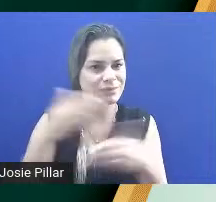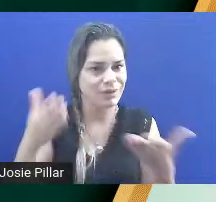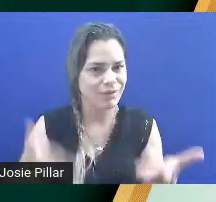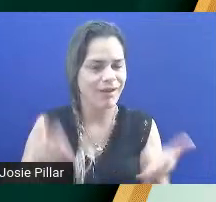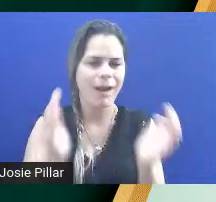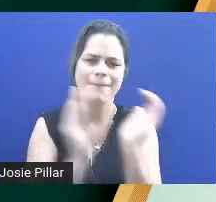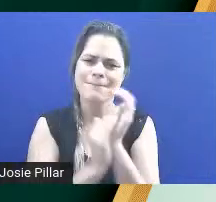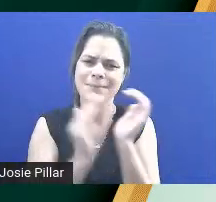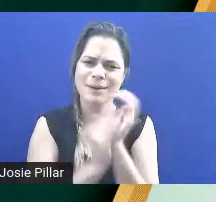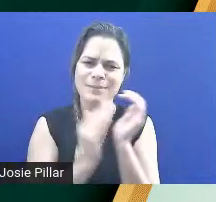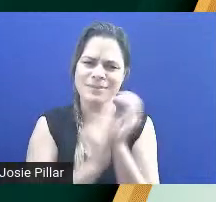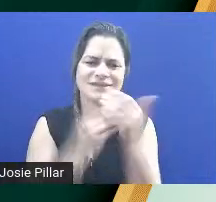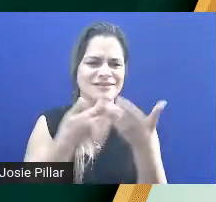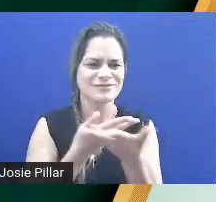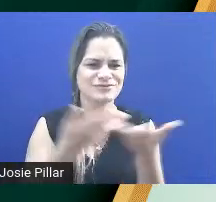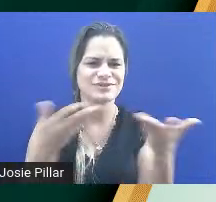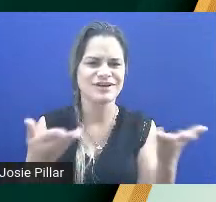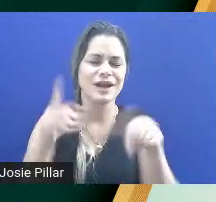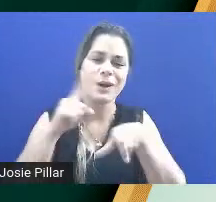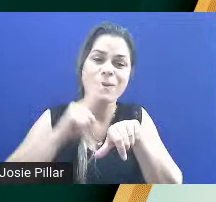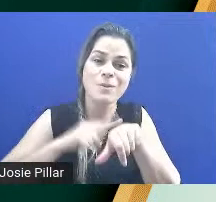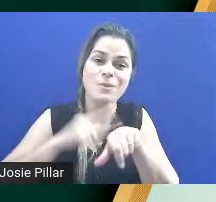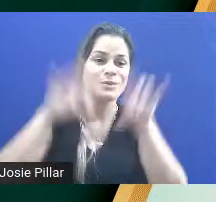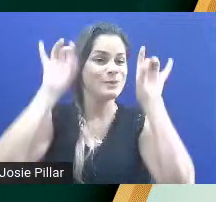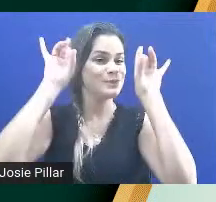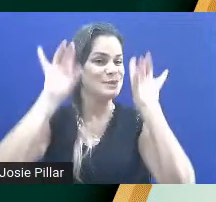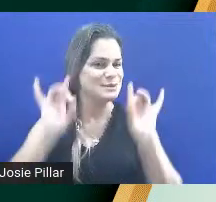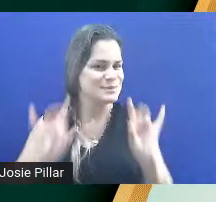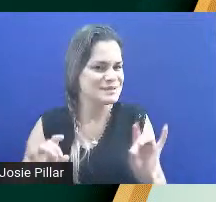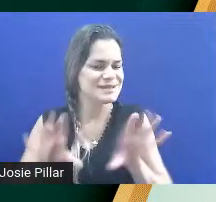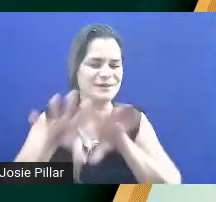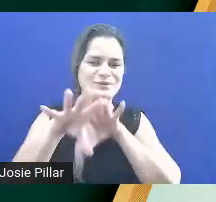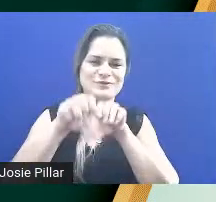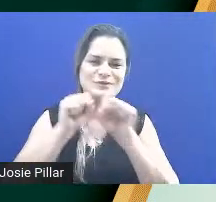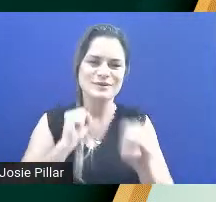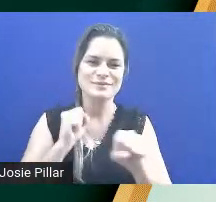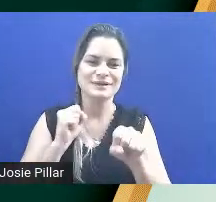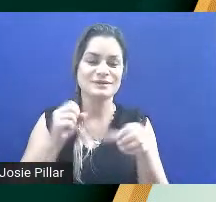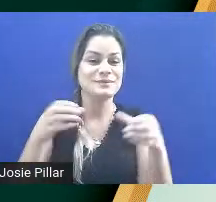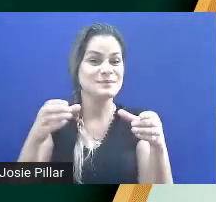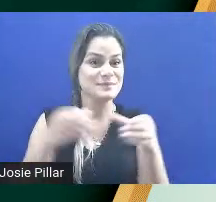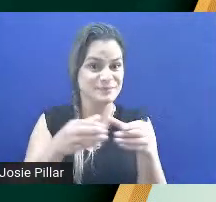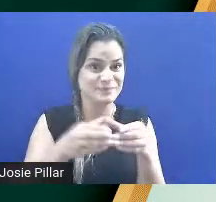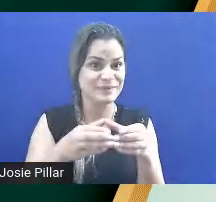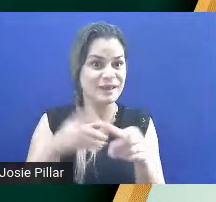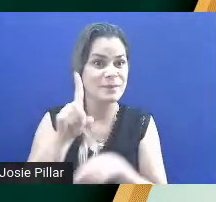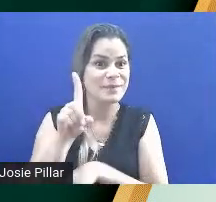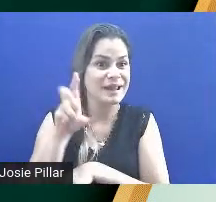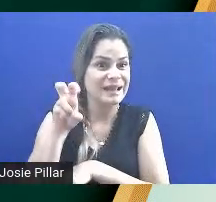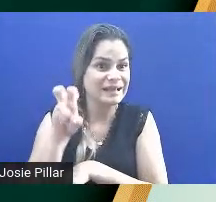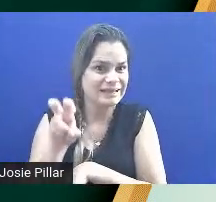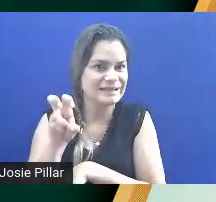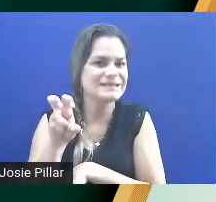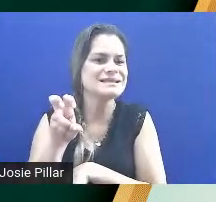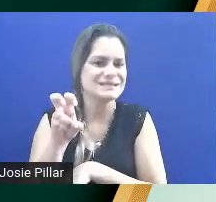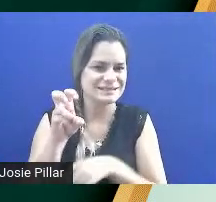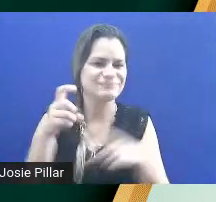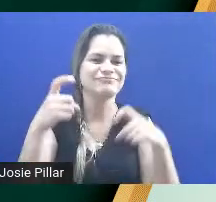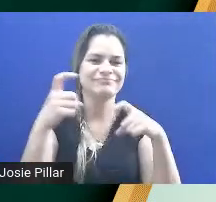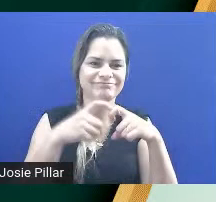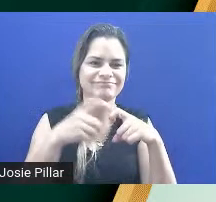parabenizar vocês nesse momento tão especial, os formandos da turma 15 da veterinária,